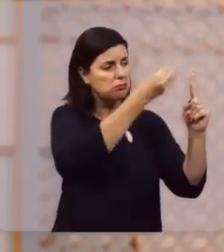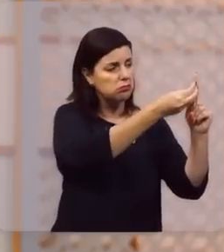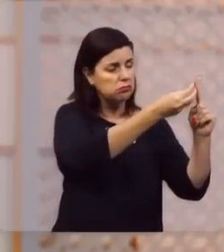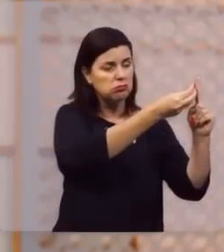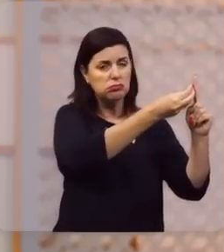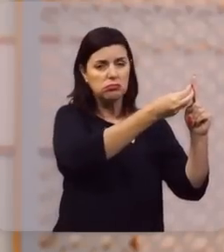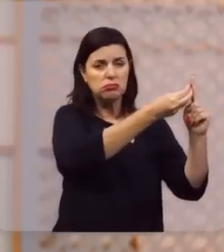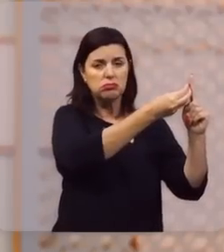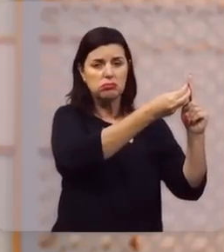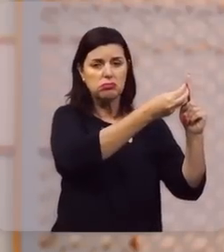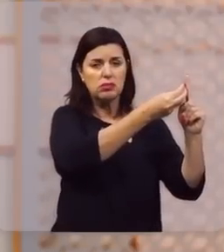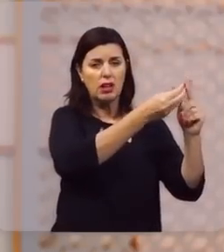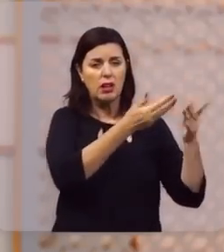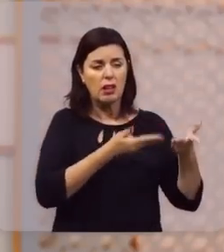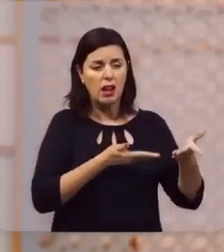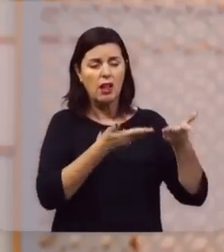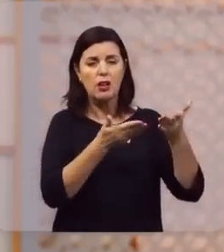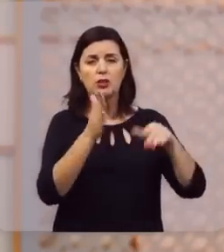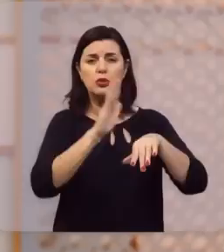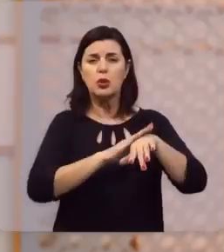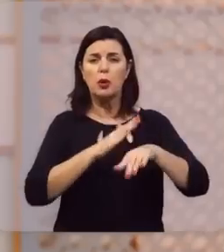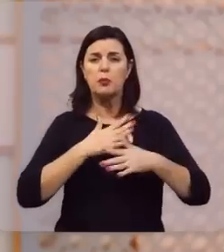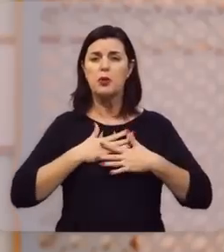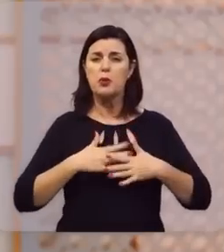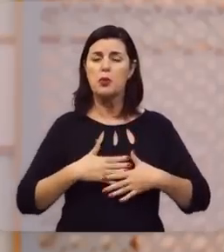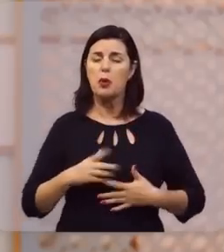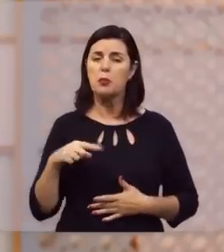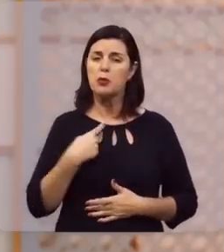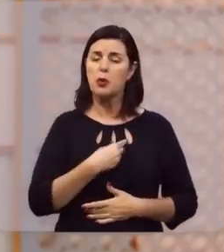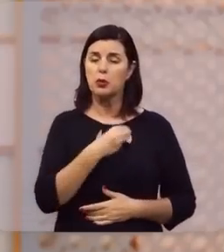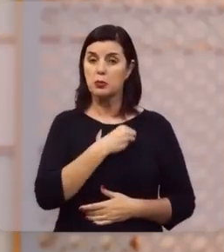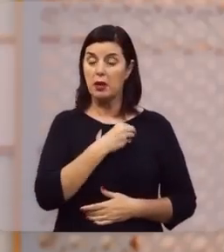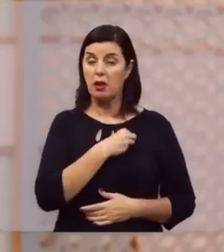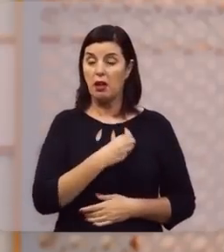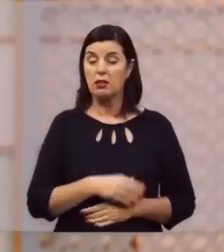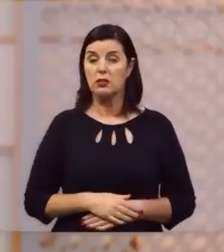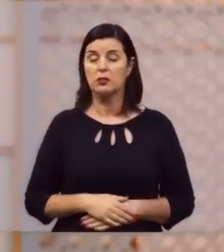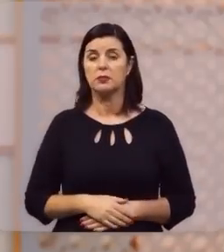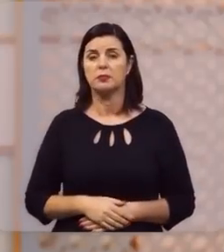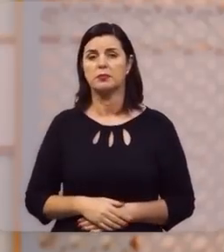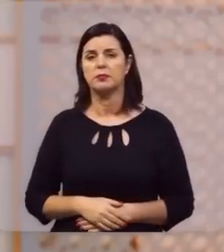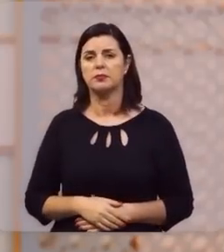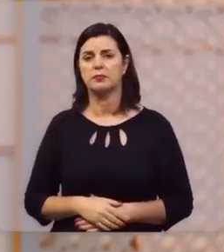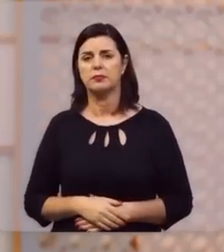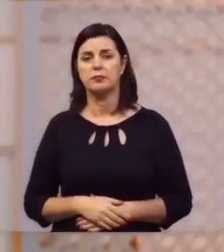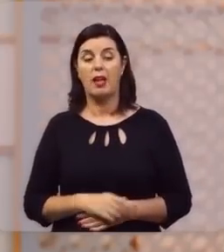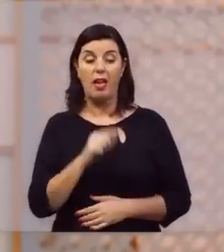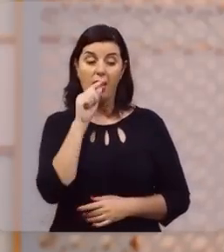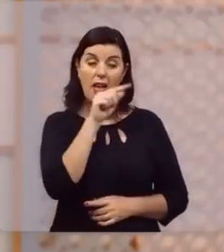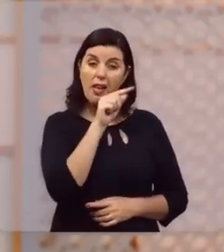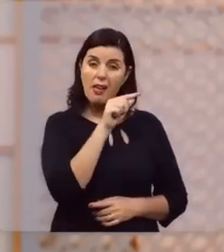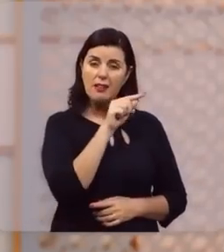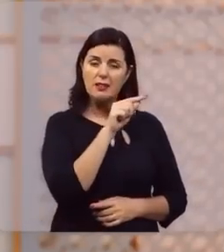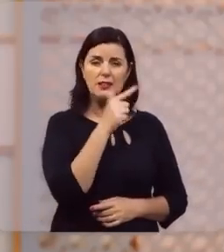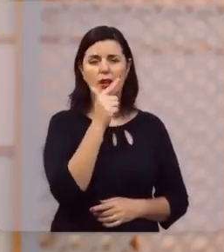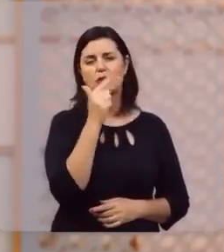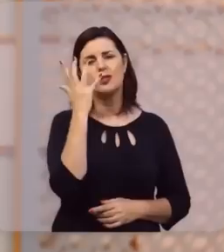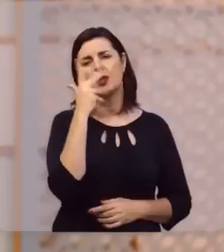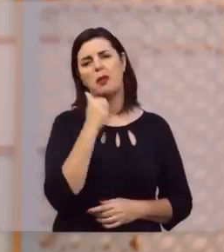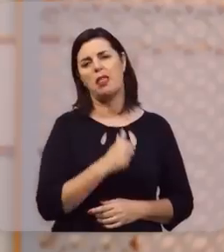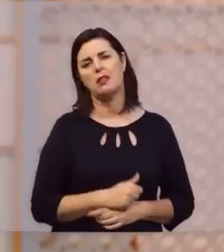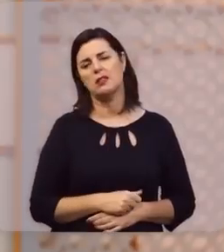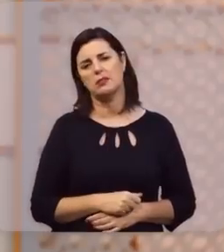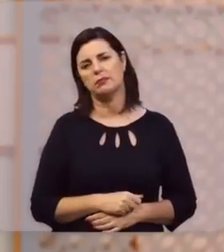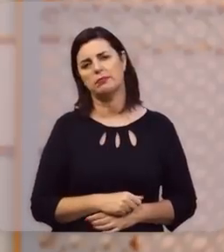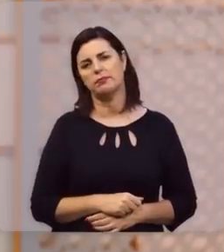nós e quando ele carregou o sobre o seu corpo no Madeiro os nossos pecados e ali não havia mais